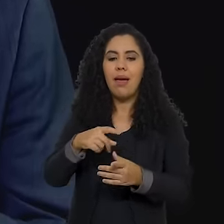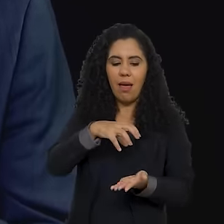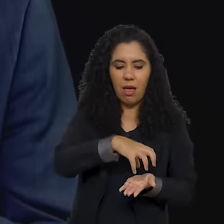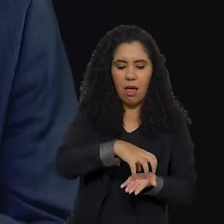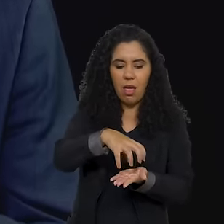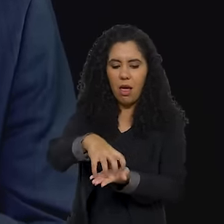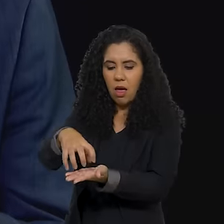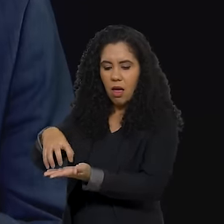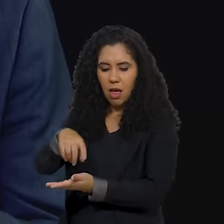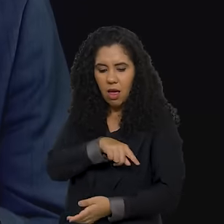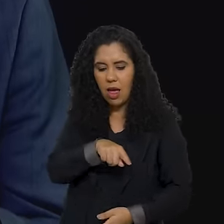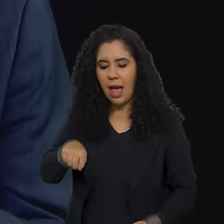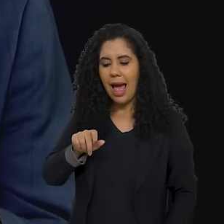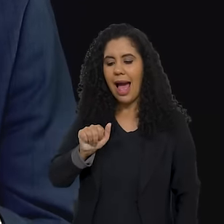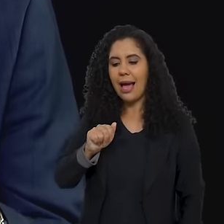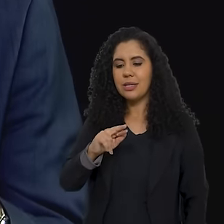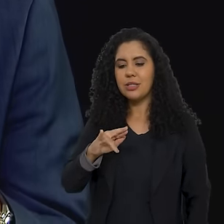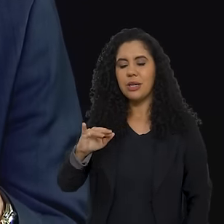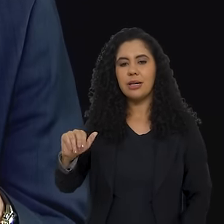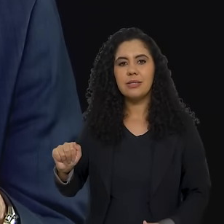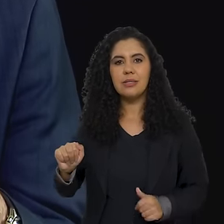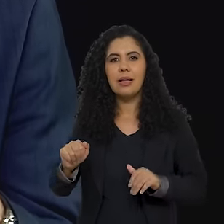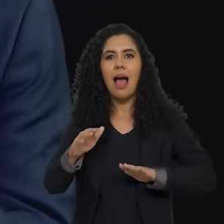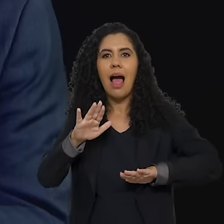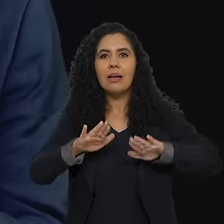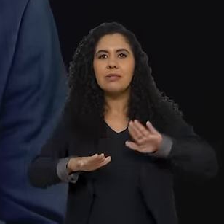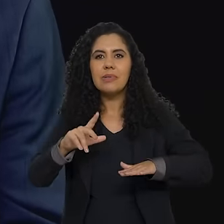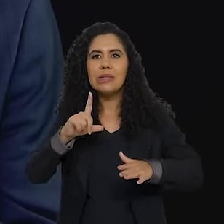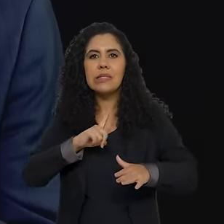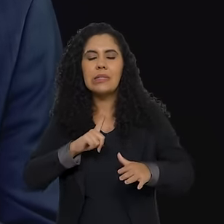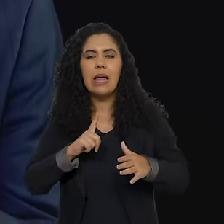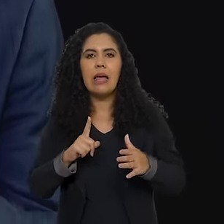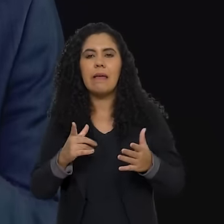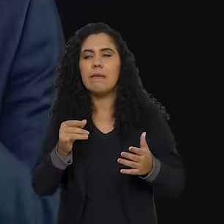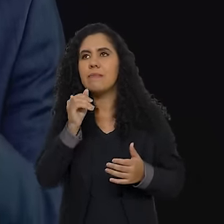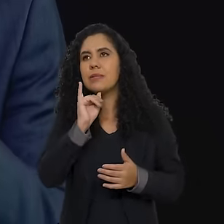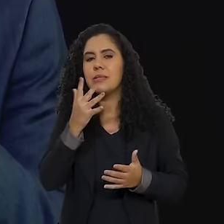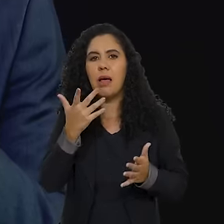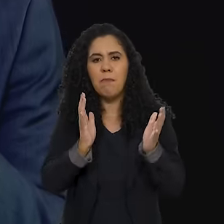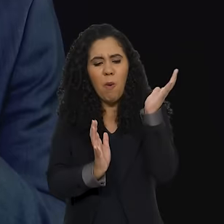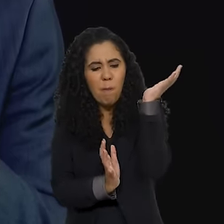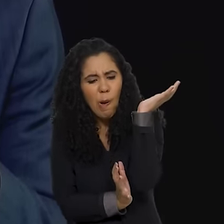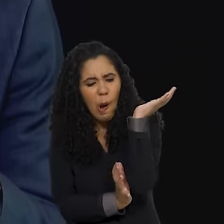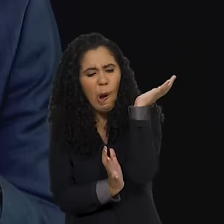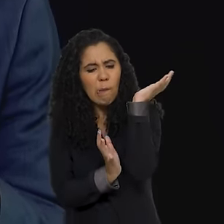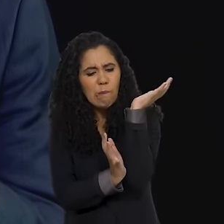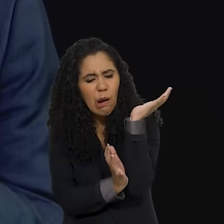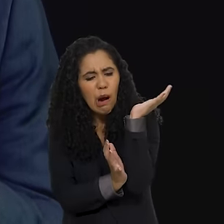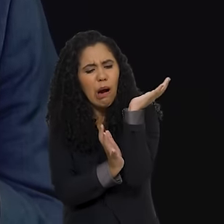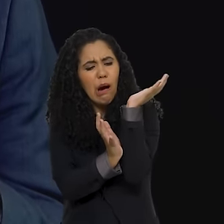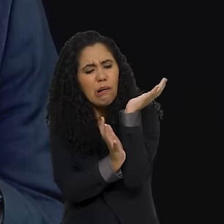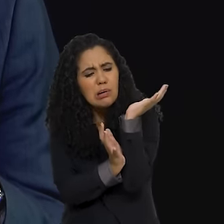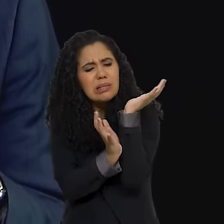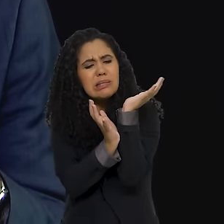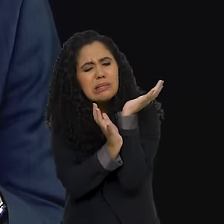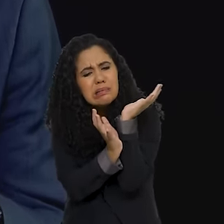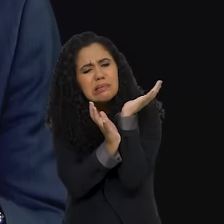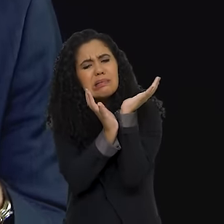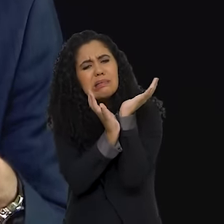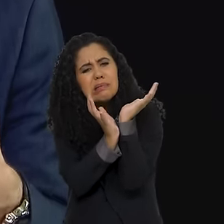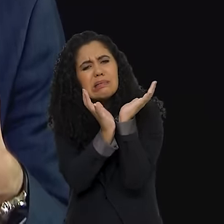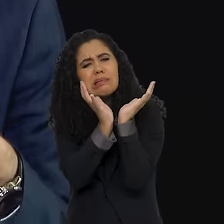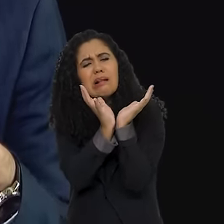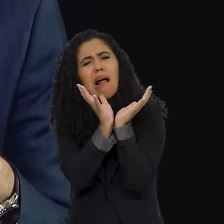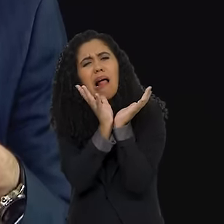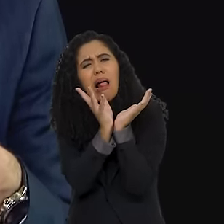agências, muitas vezes, elas têm muitas amarras. Tem um processo burocrático lento para que eles